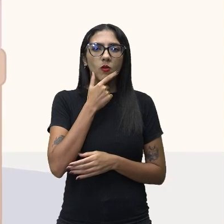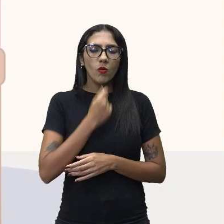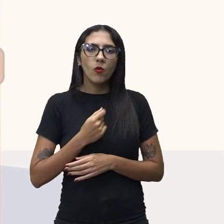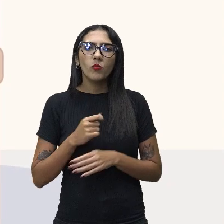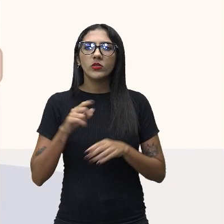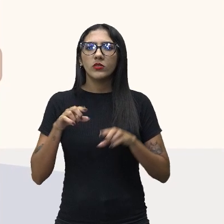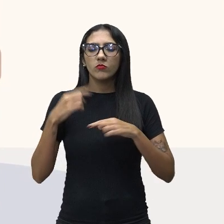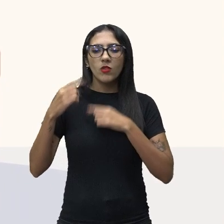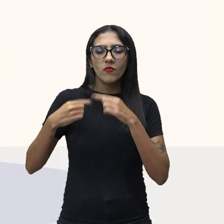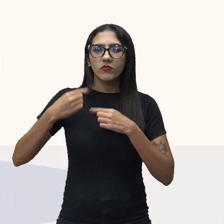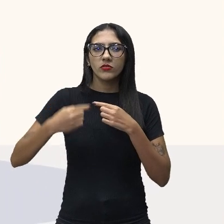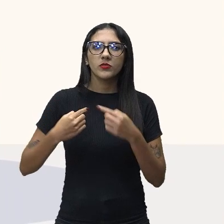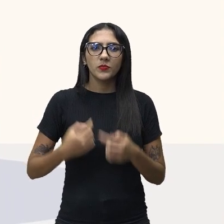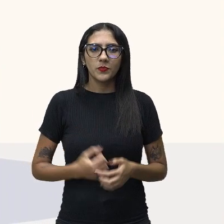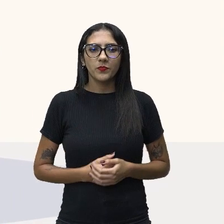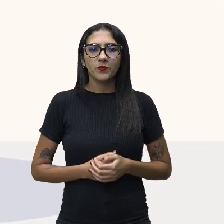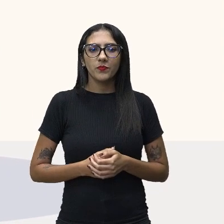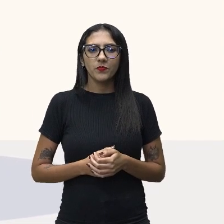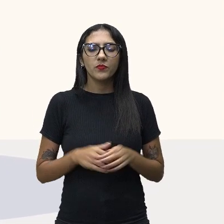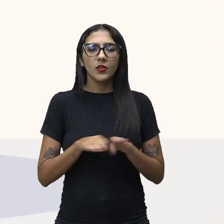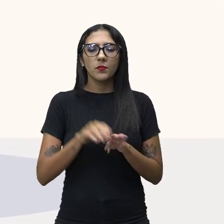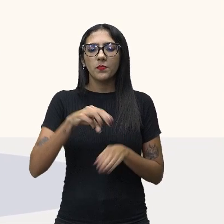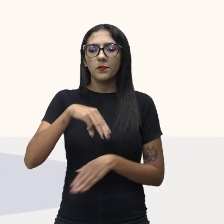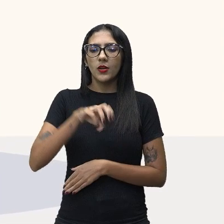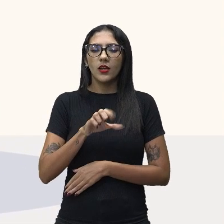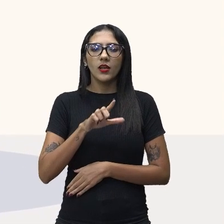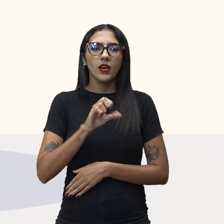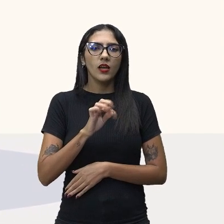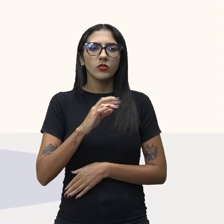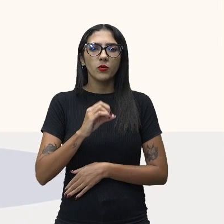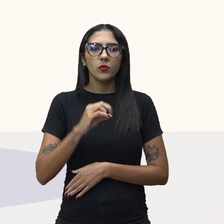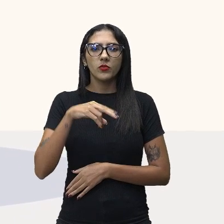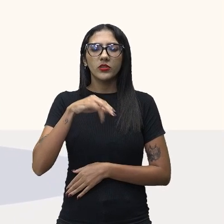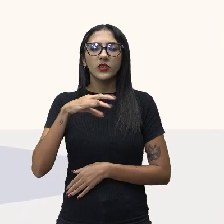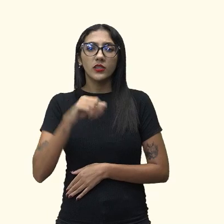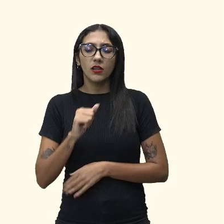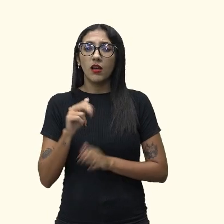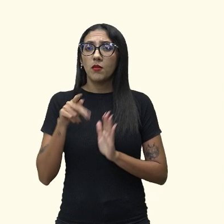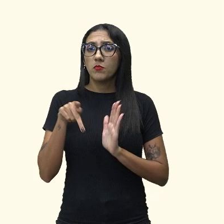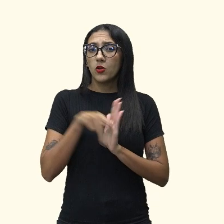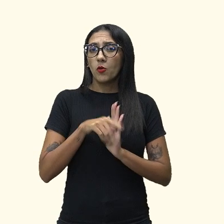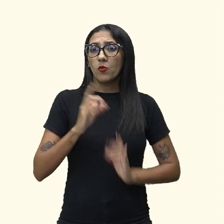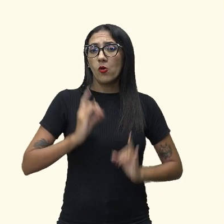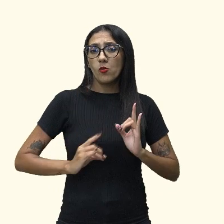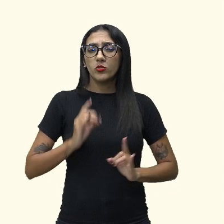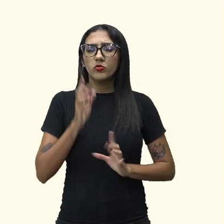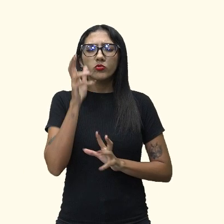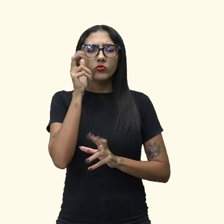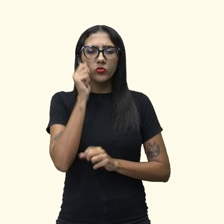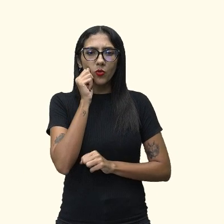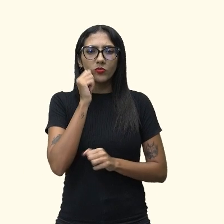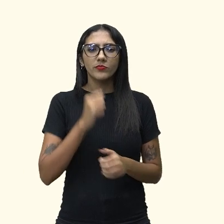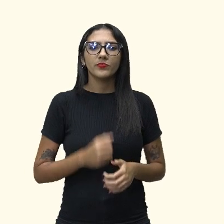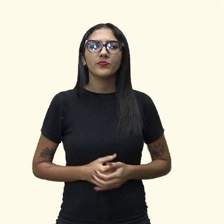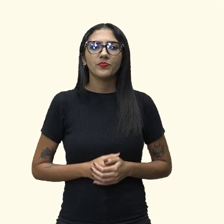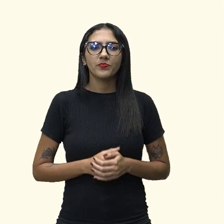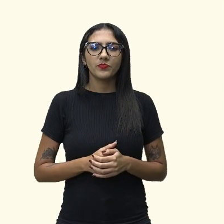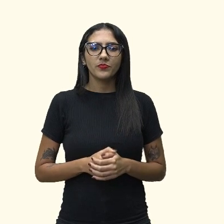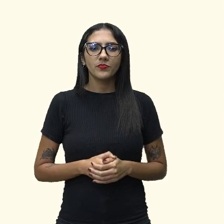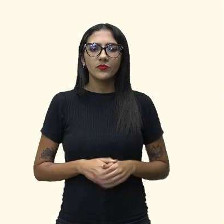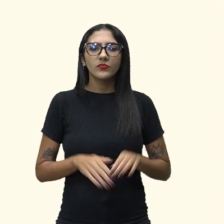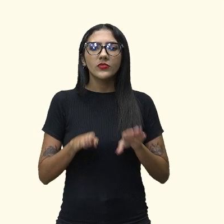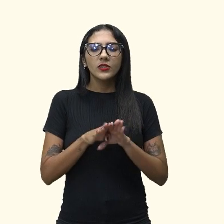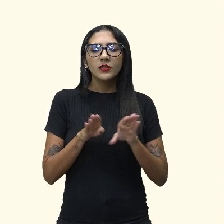A dopamina e a melatonina influenciam o sono. Além das glândulas suprarrenais,